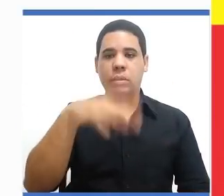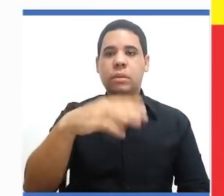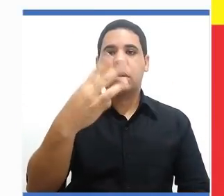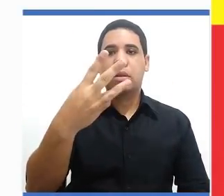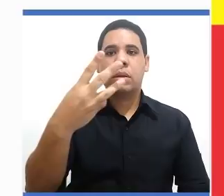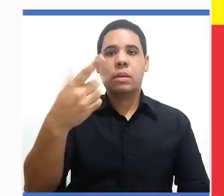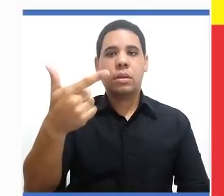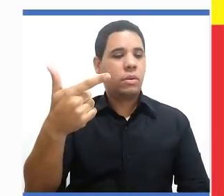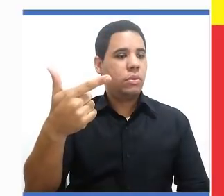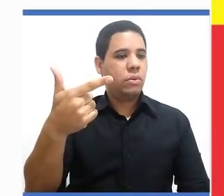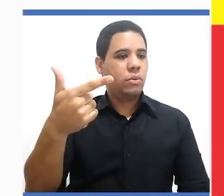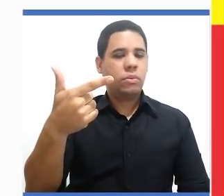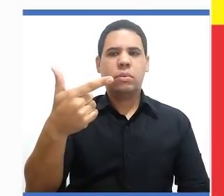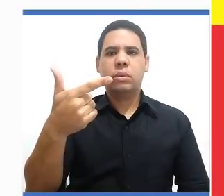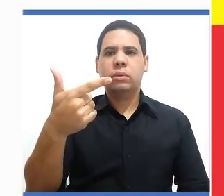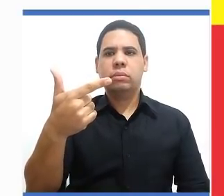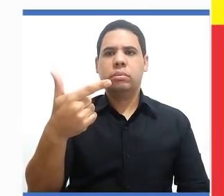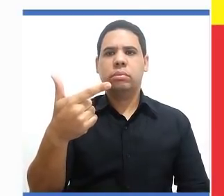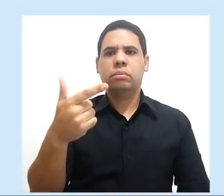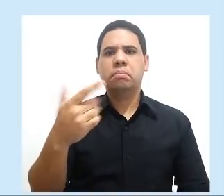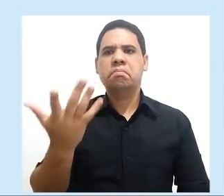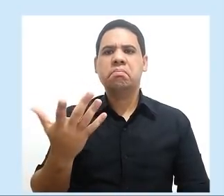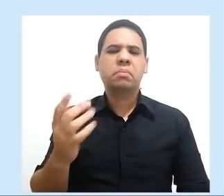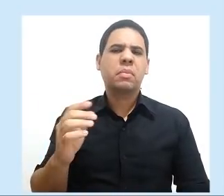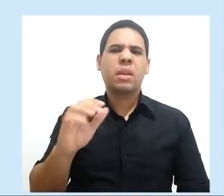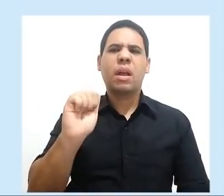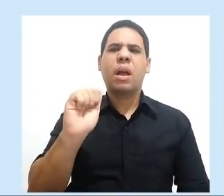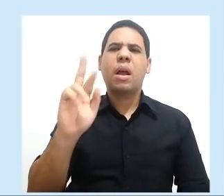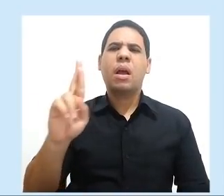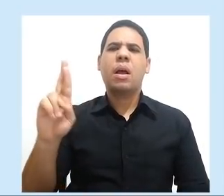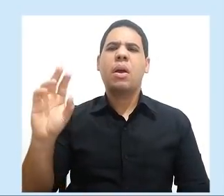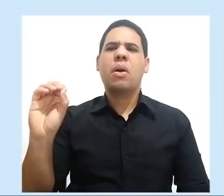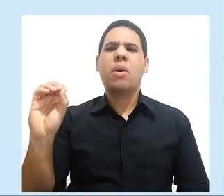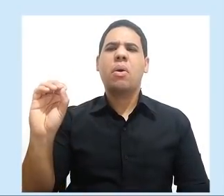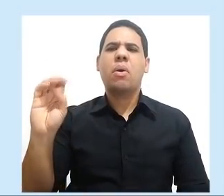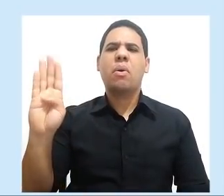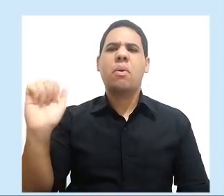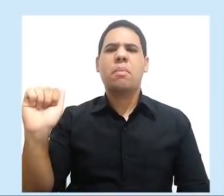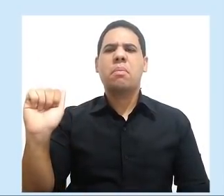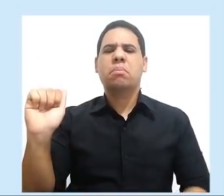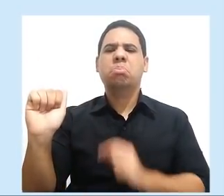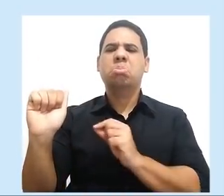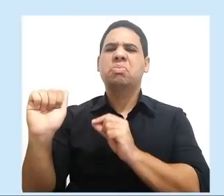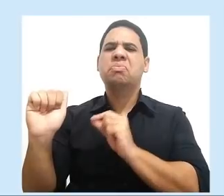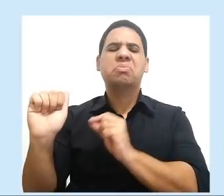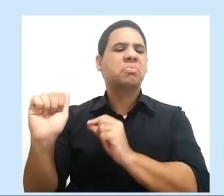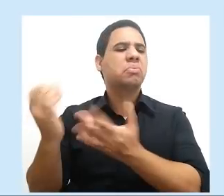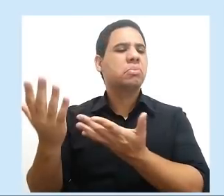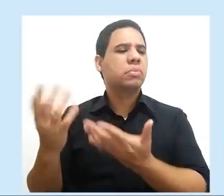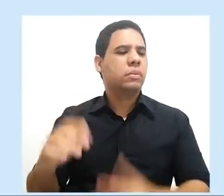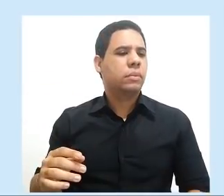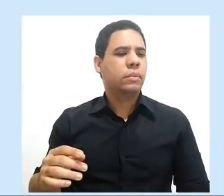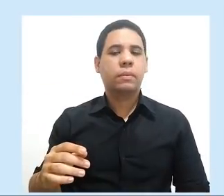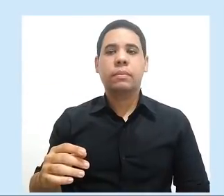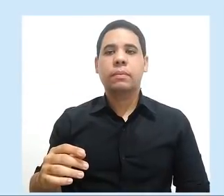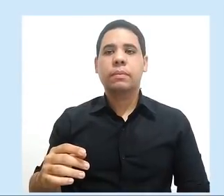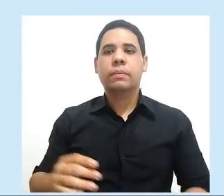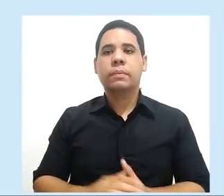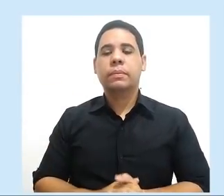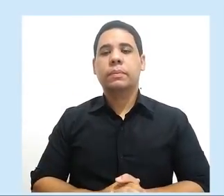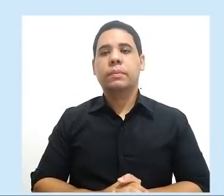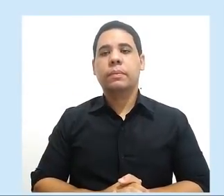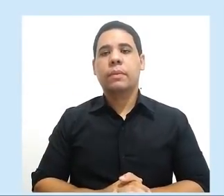Quantos quilos o caminhão está carregado? A arroba é uma informação que talvez a gente nunca tenha escutado,